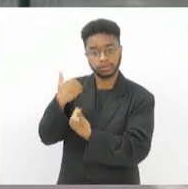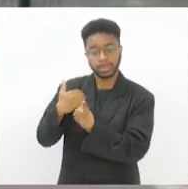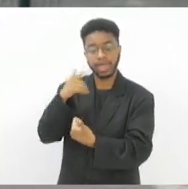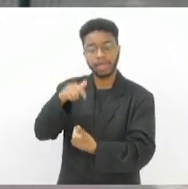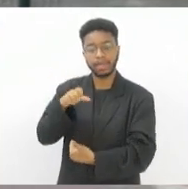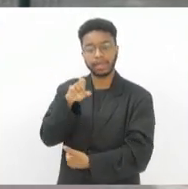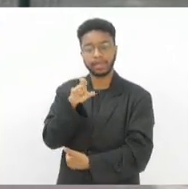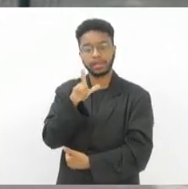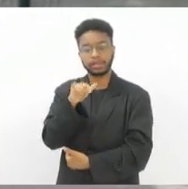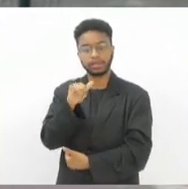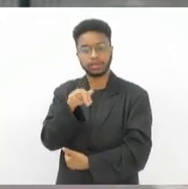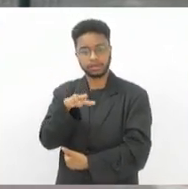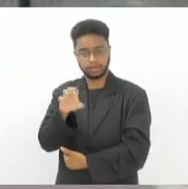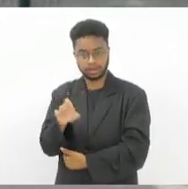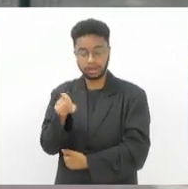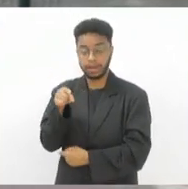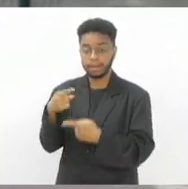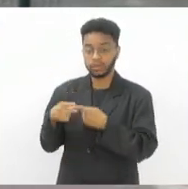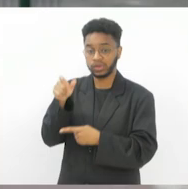Camelese.